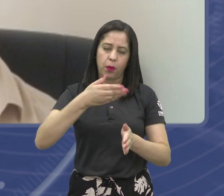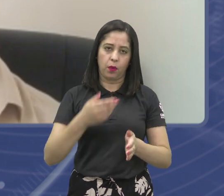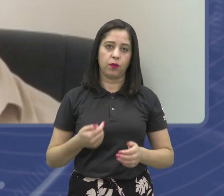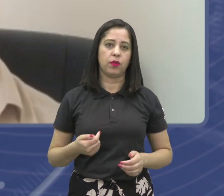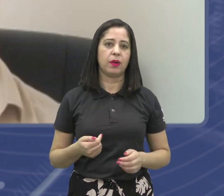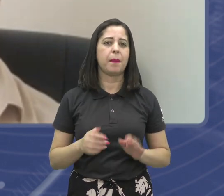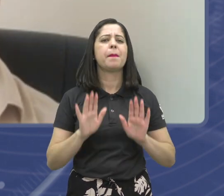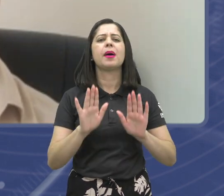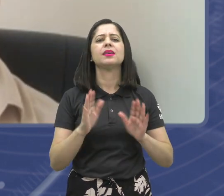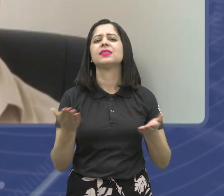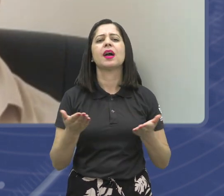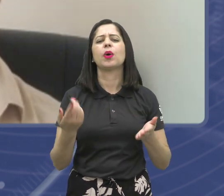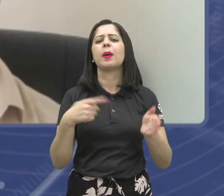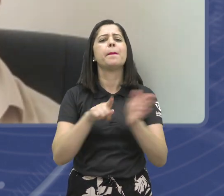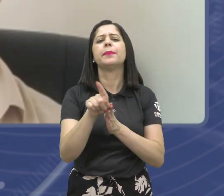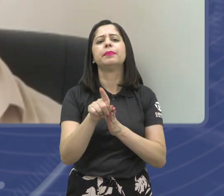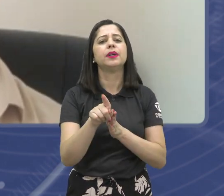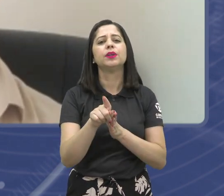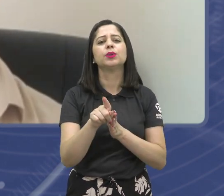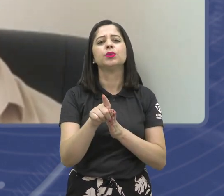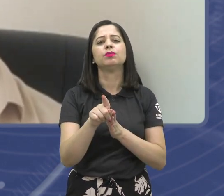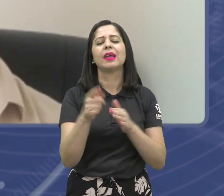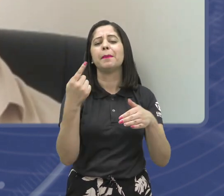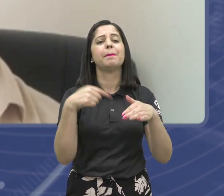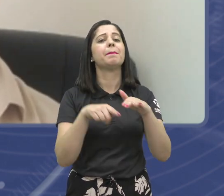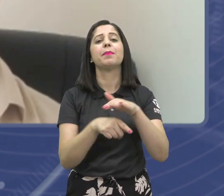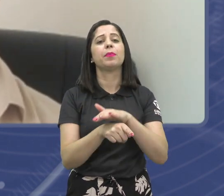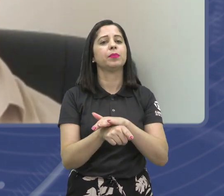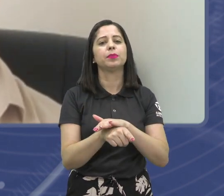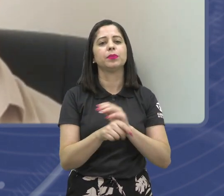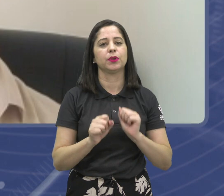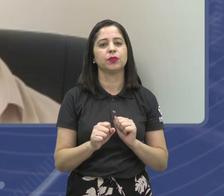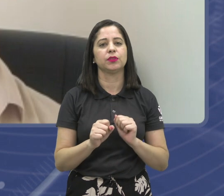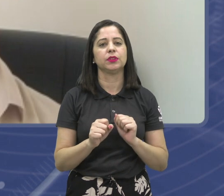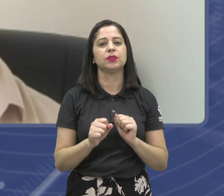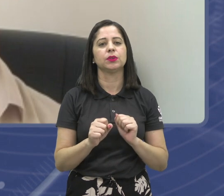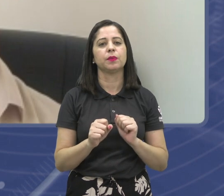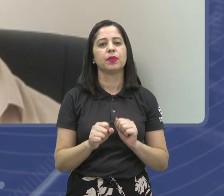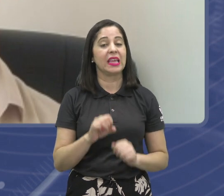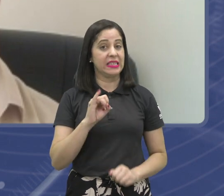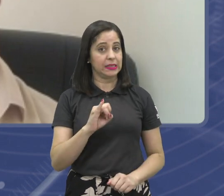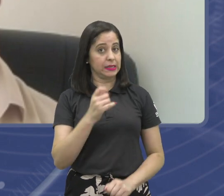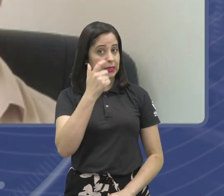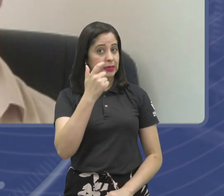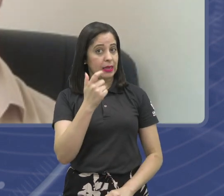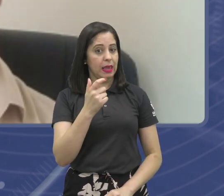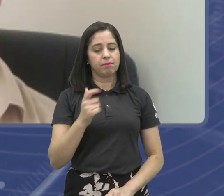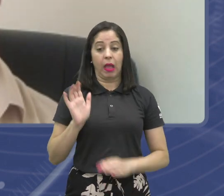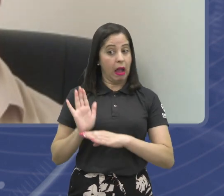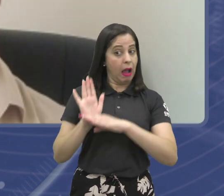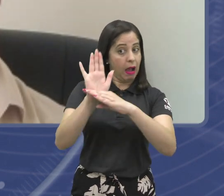agora eu vou fazer uma pergunta um pouco mais profunda do ponto de vista psicanalítico. Quando a gente ajuda uma pessoa,